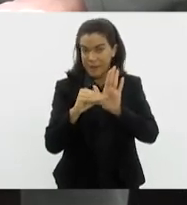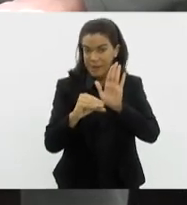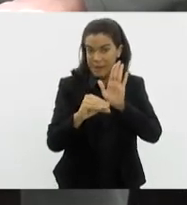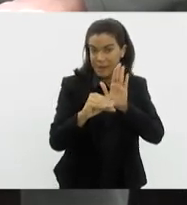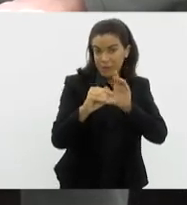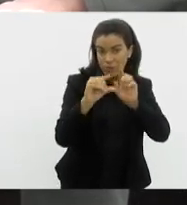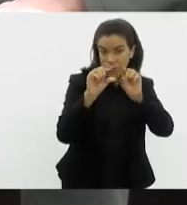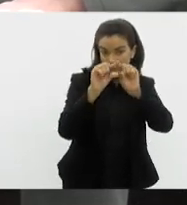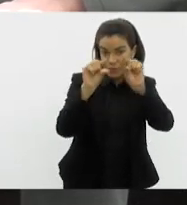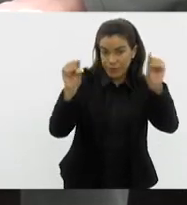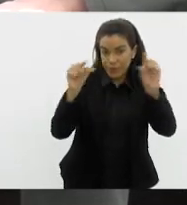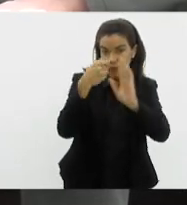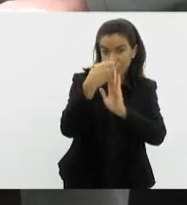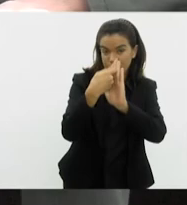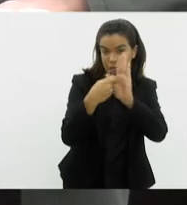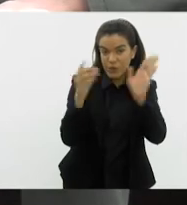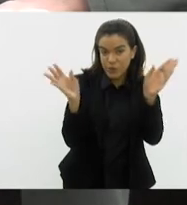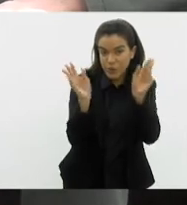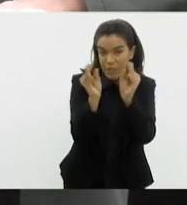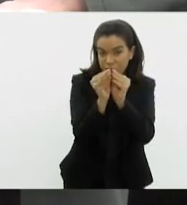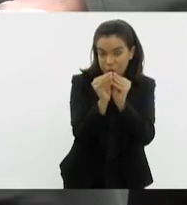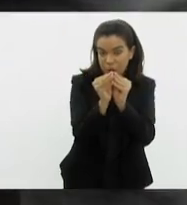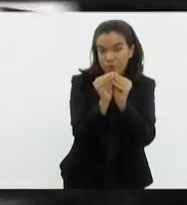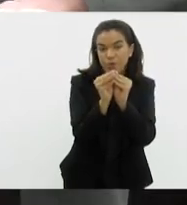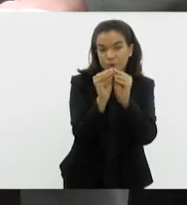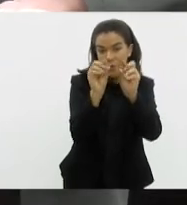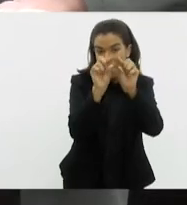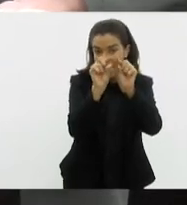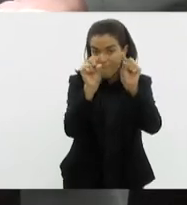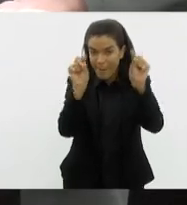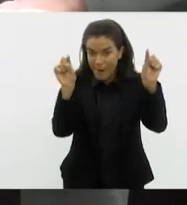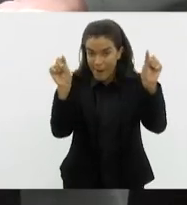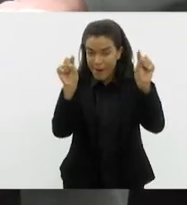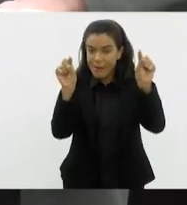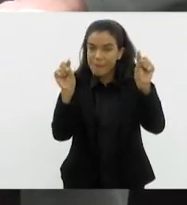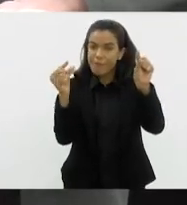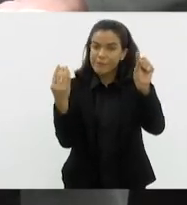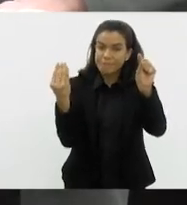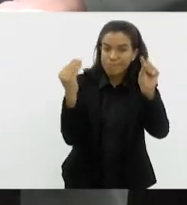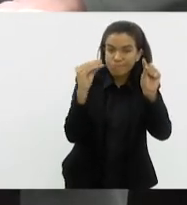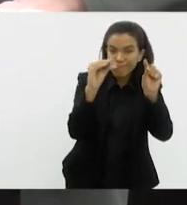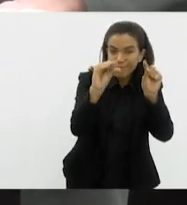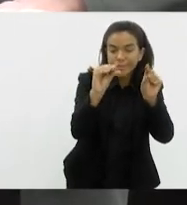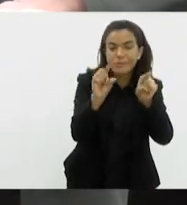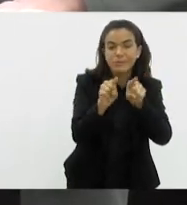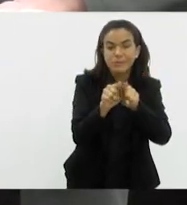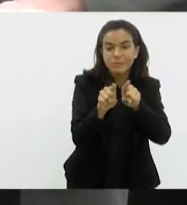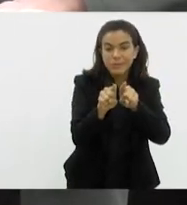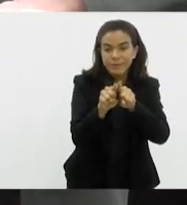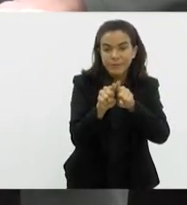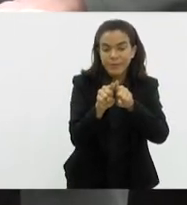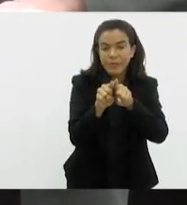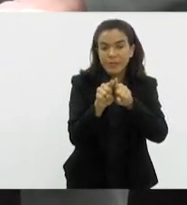emenda quanto nos dizeres, incluindo também.